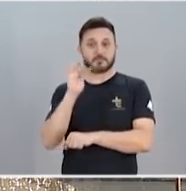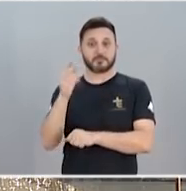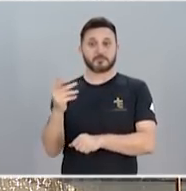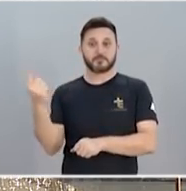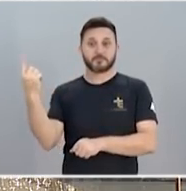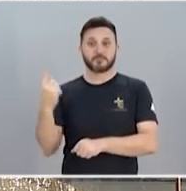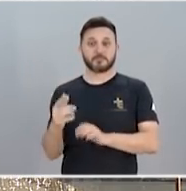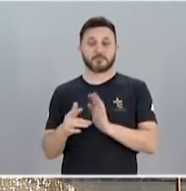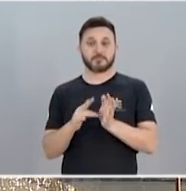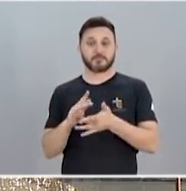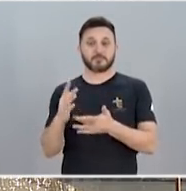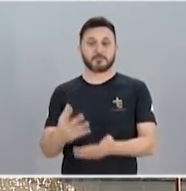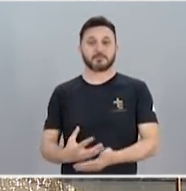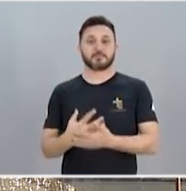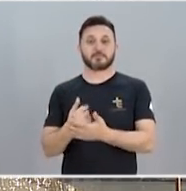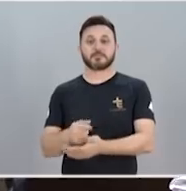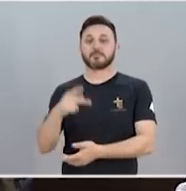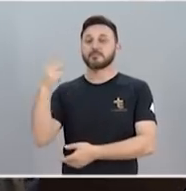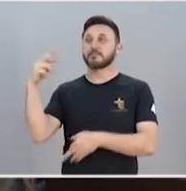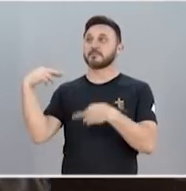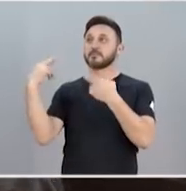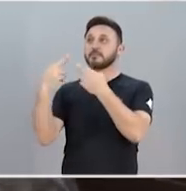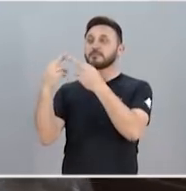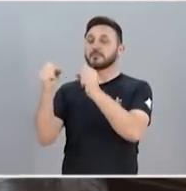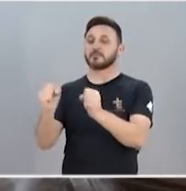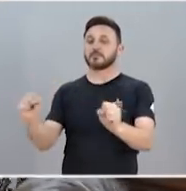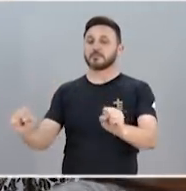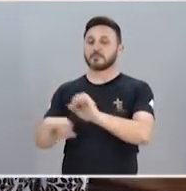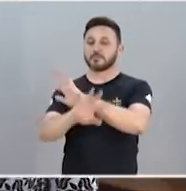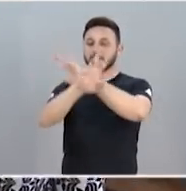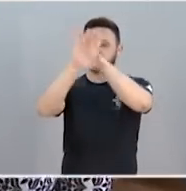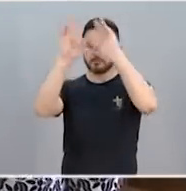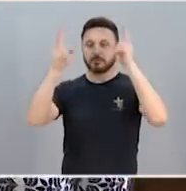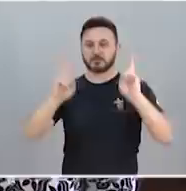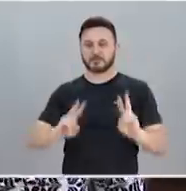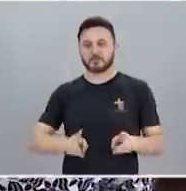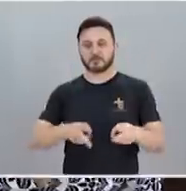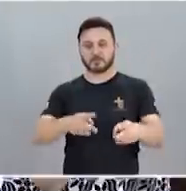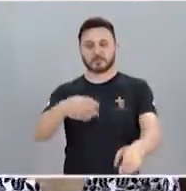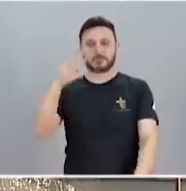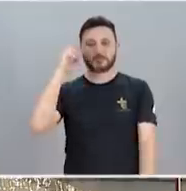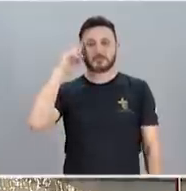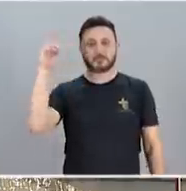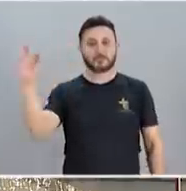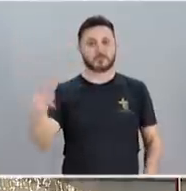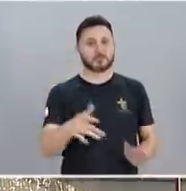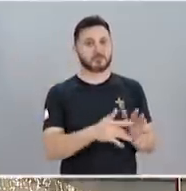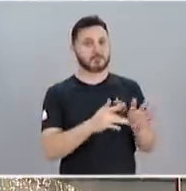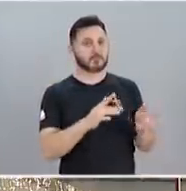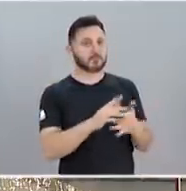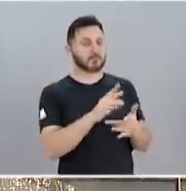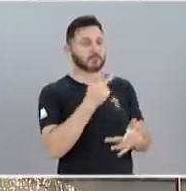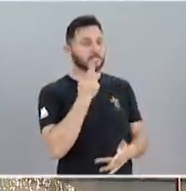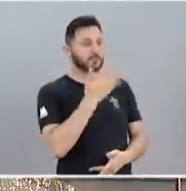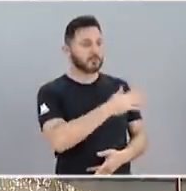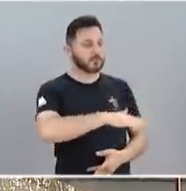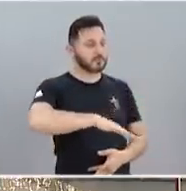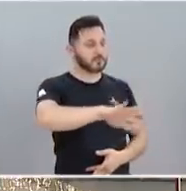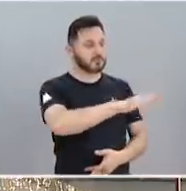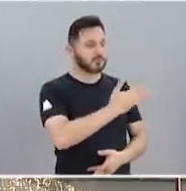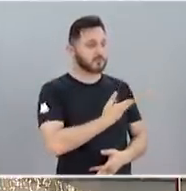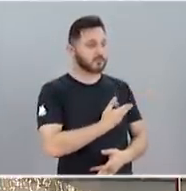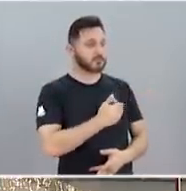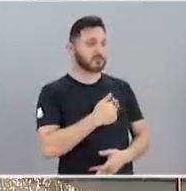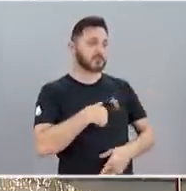a vinda do Cristo Salvador. Vosso é o reino, o poder e a glória para sempre. Senhor Jesus Cristo, dissestes